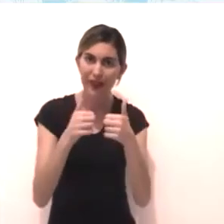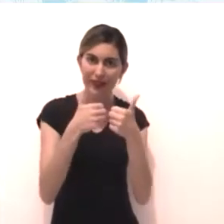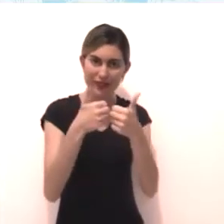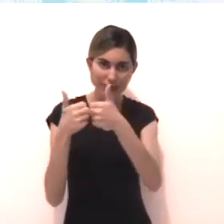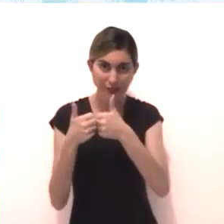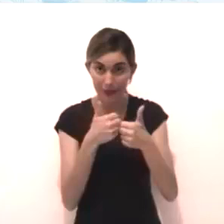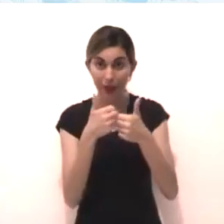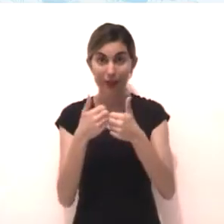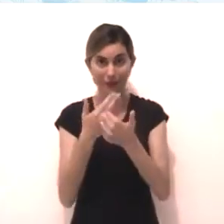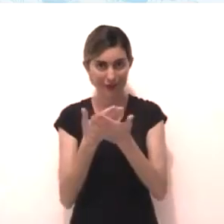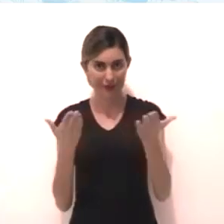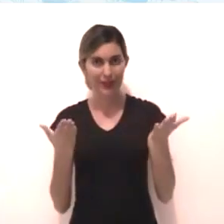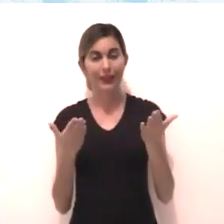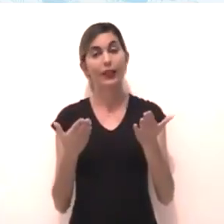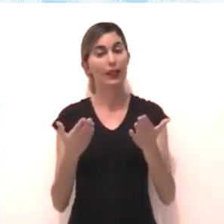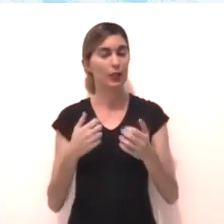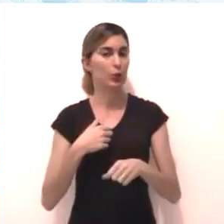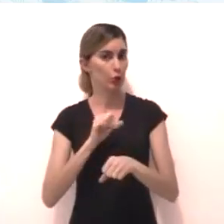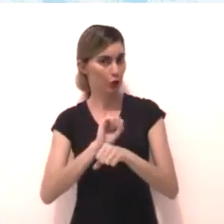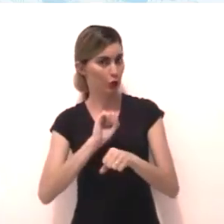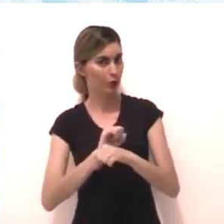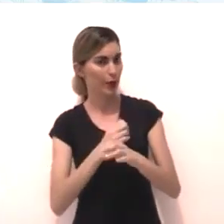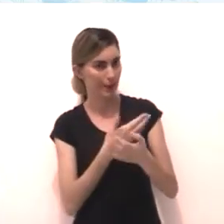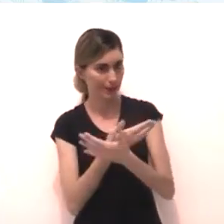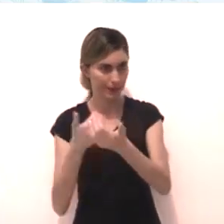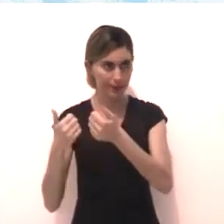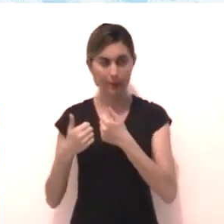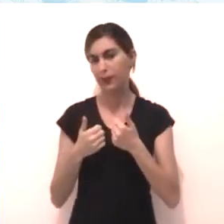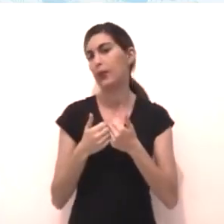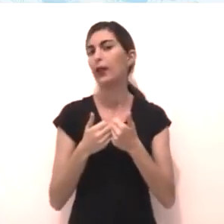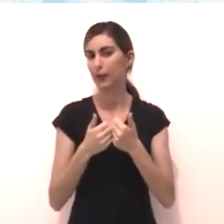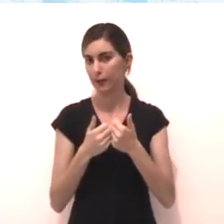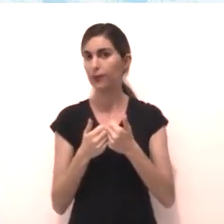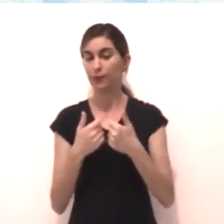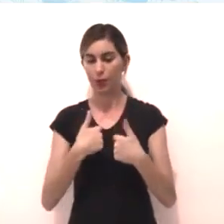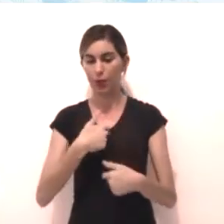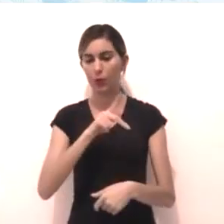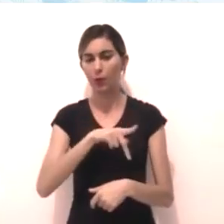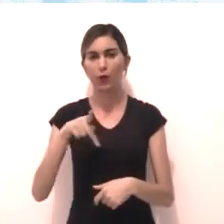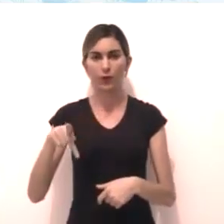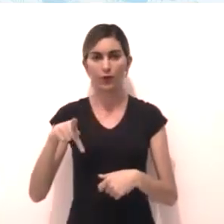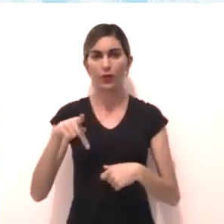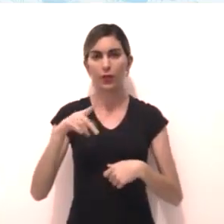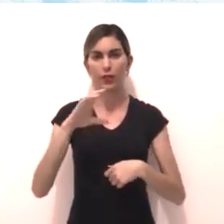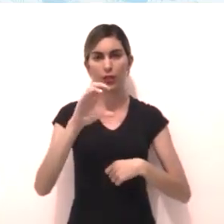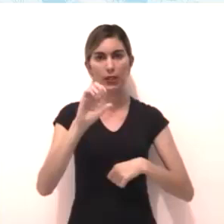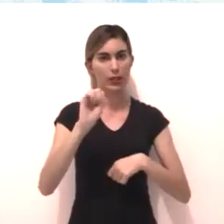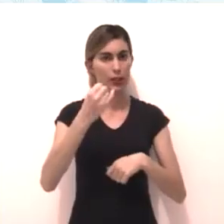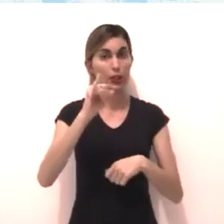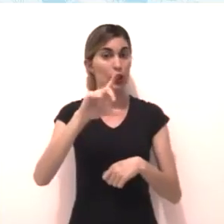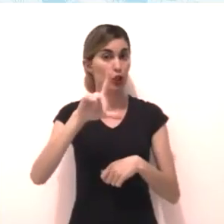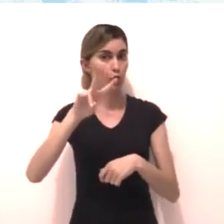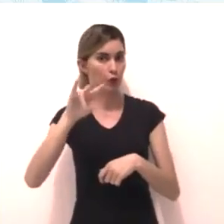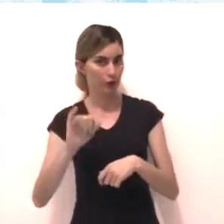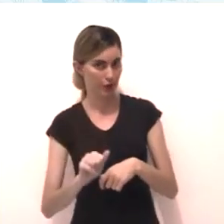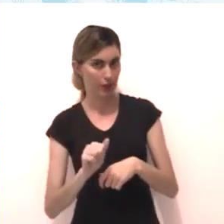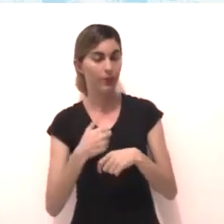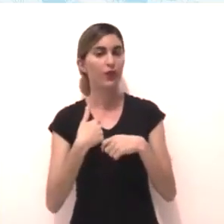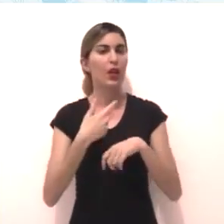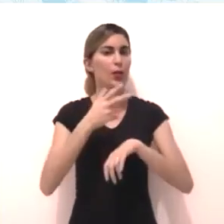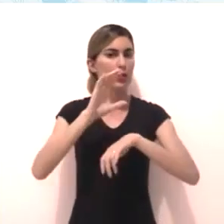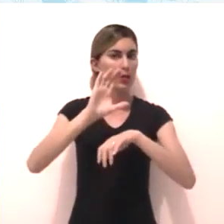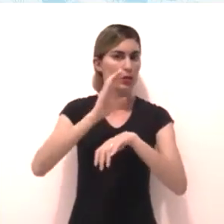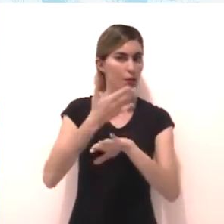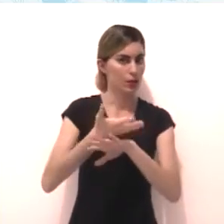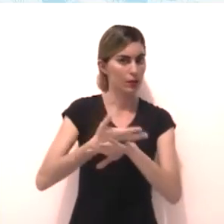Oi, galerinha! E aí, tudo bem com vocês? Espero que todos estejam bem. Eu sou a professora Silvia Cardoso, a minha disciplina